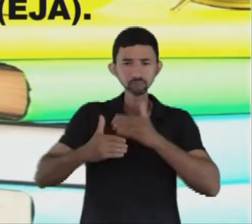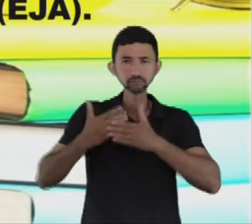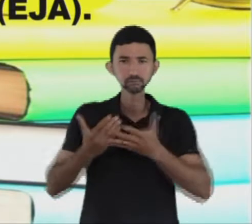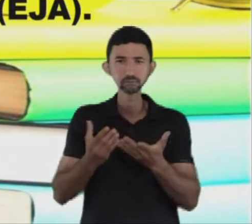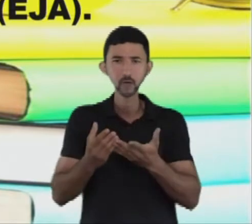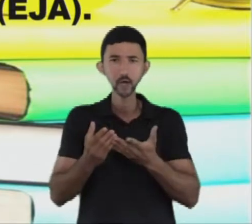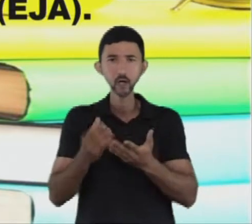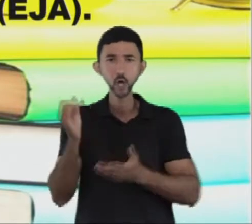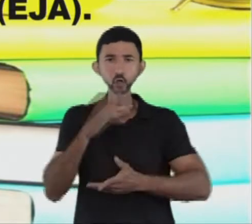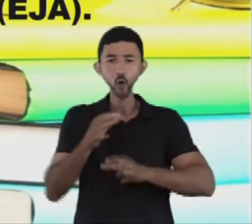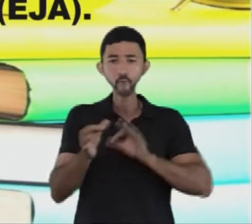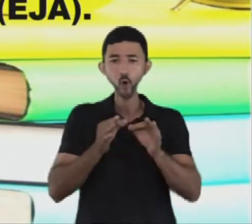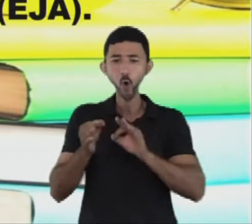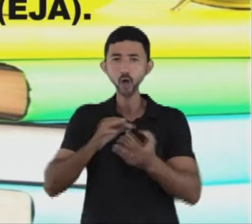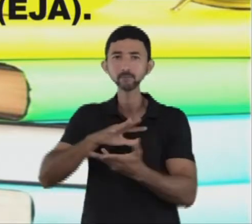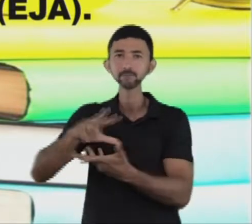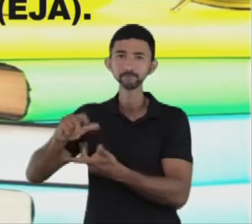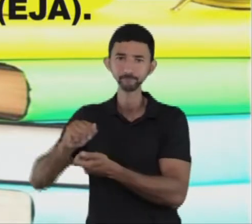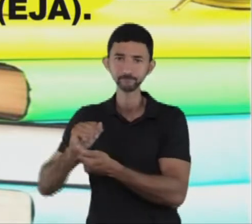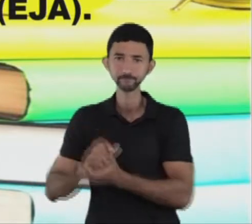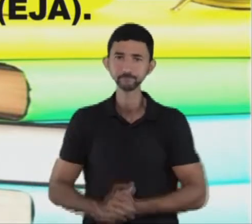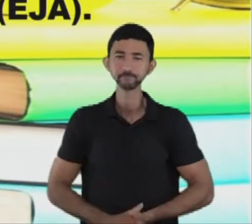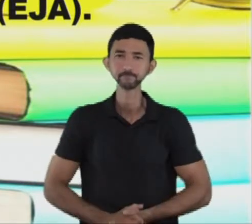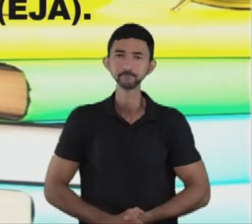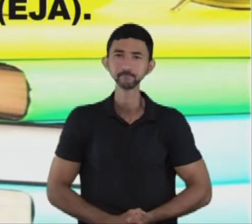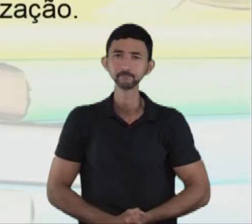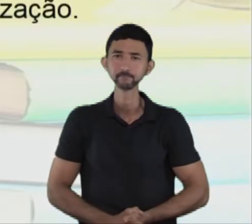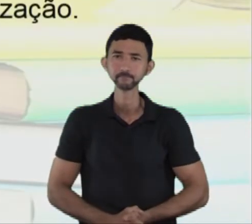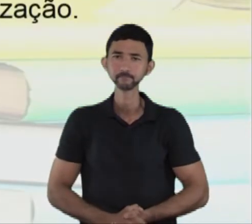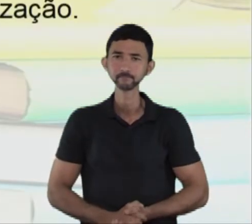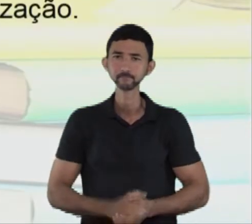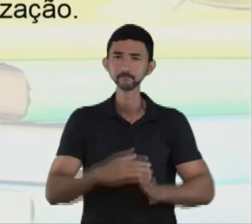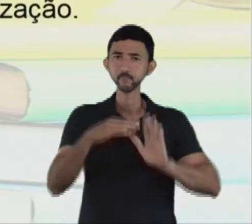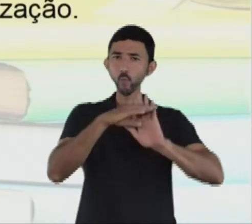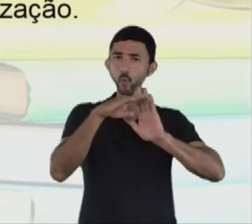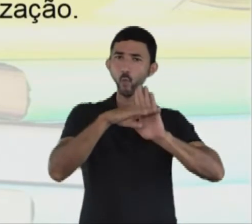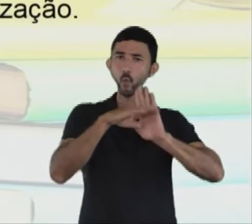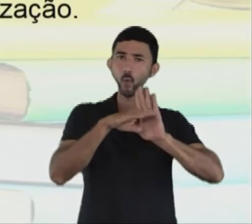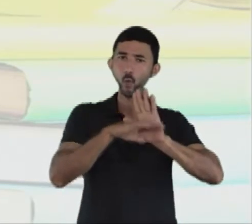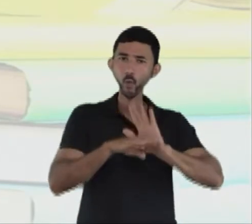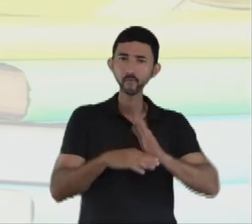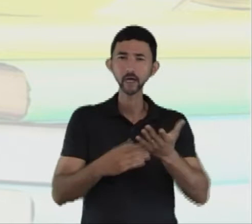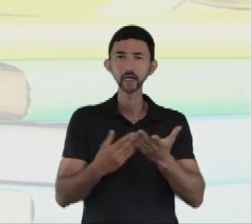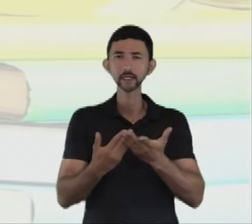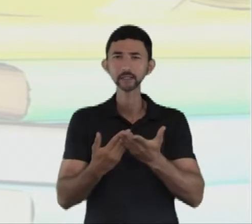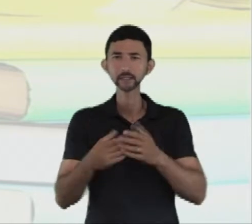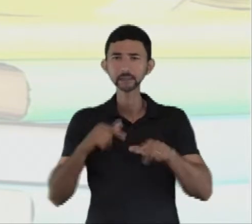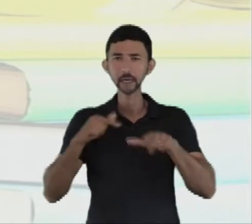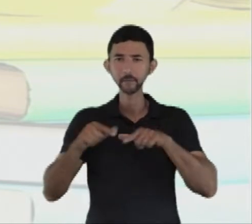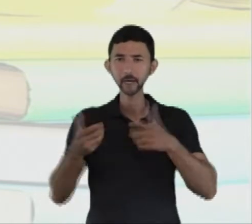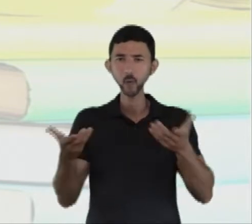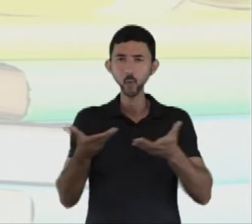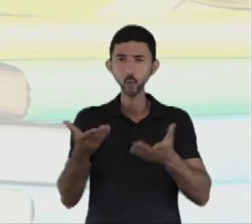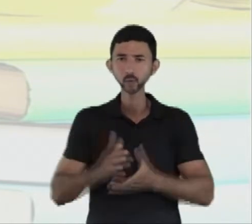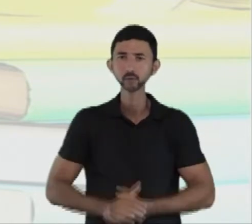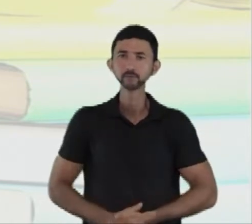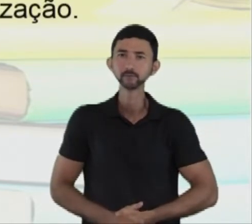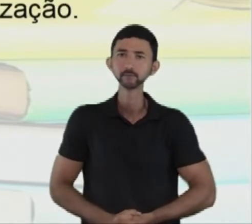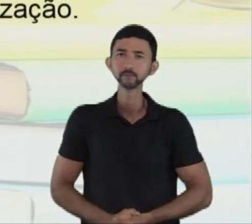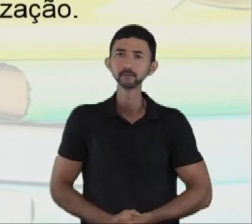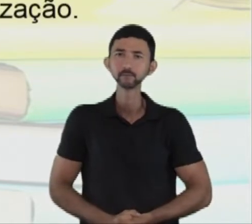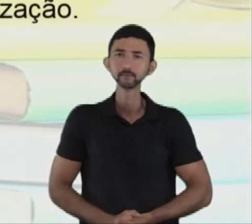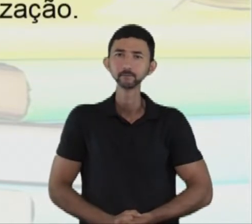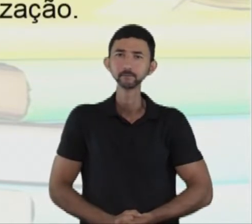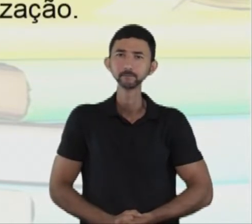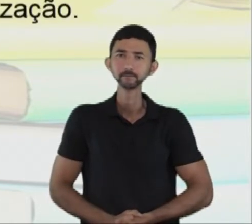ordem mundial, tá? As modalidades que a gente vai trabalhar hoje,